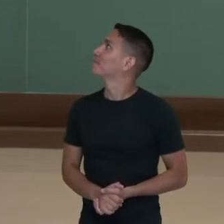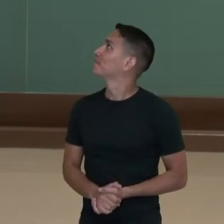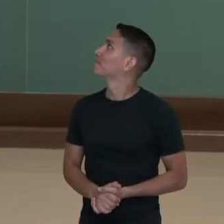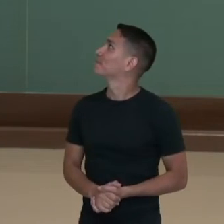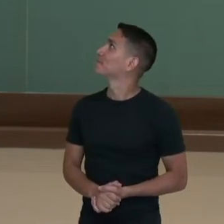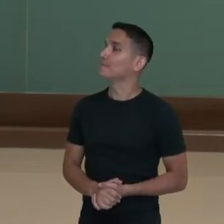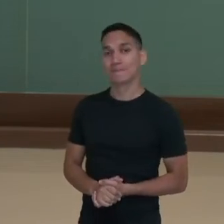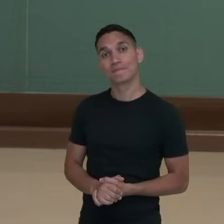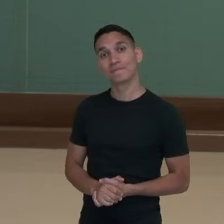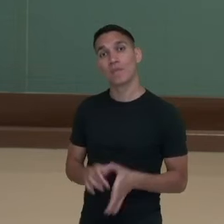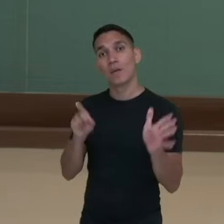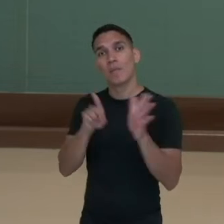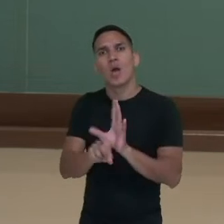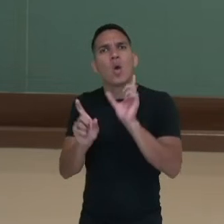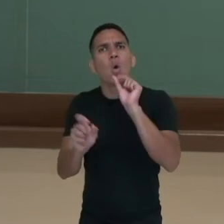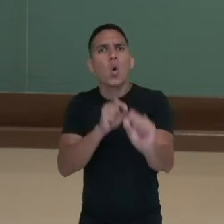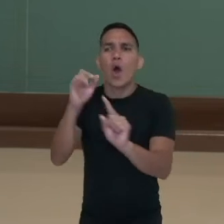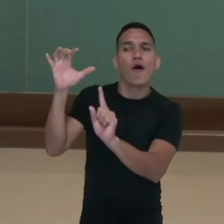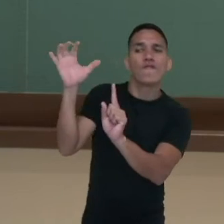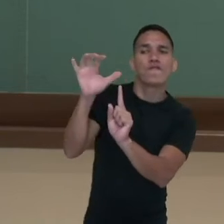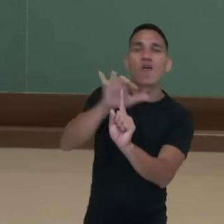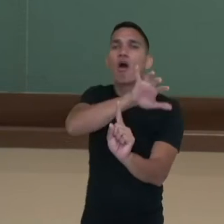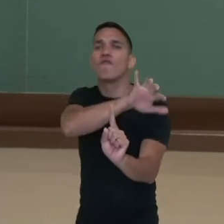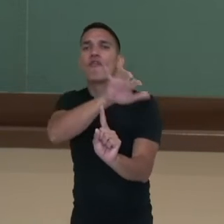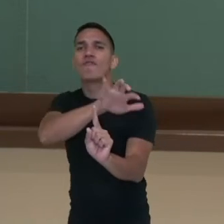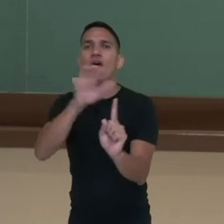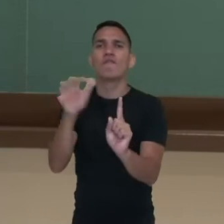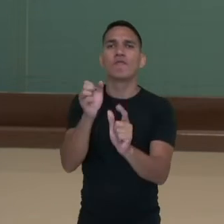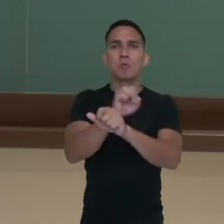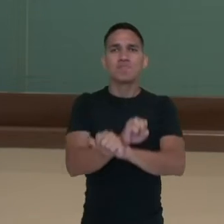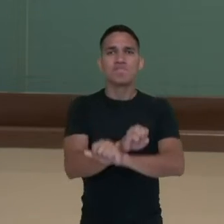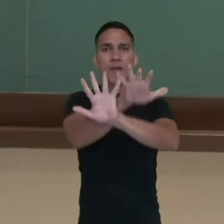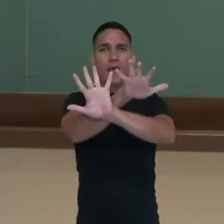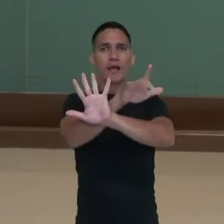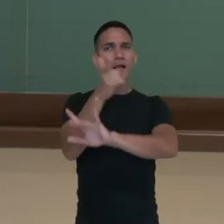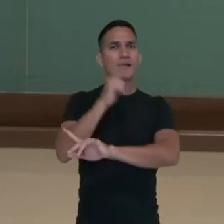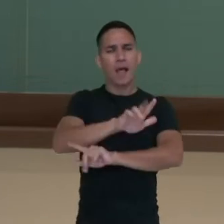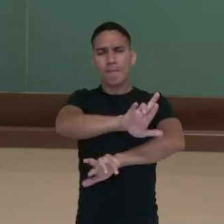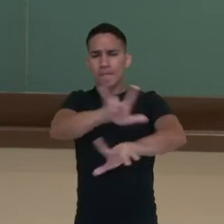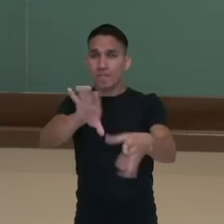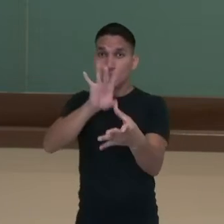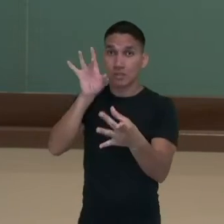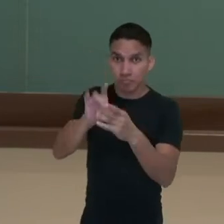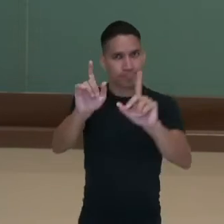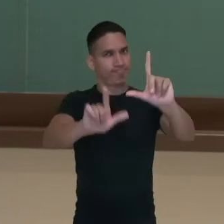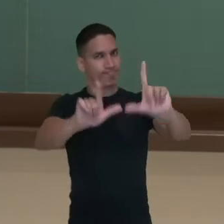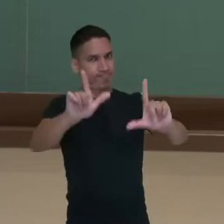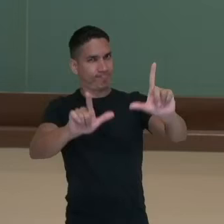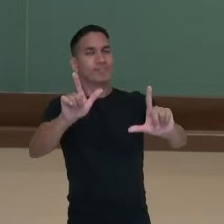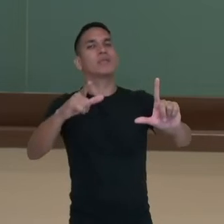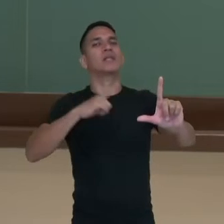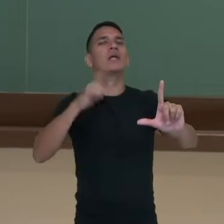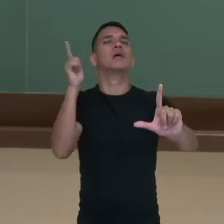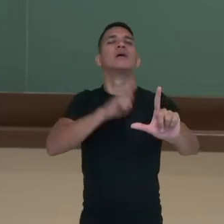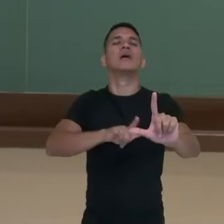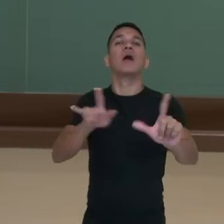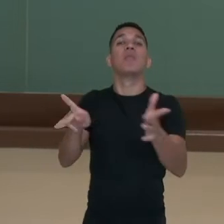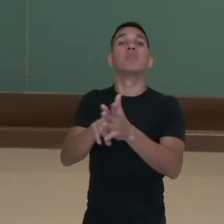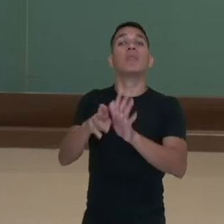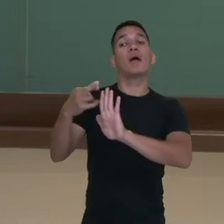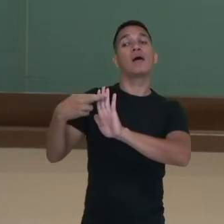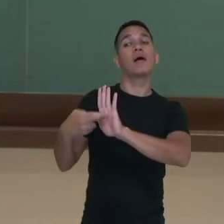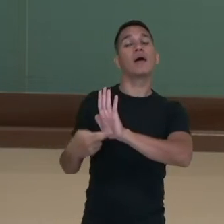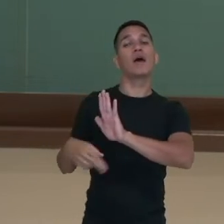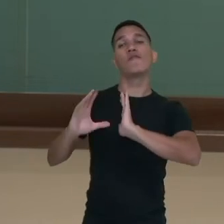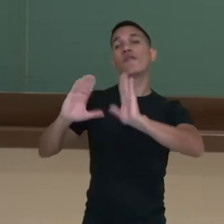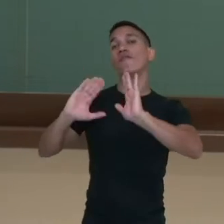lá? Qual a influência dos veículos midiáticos, em especial a televisão, exercem nas regras do